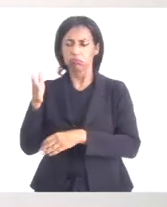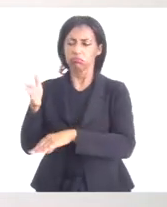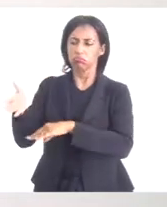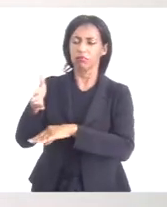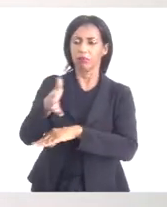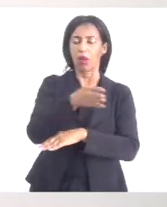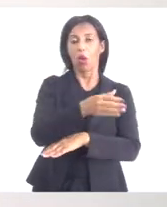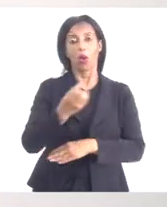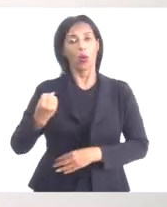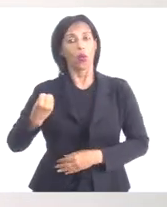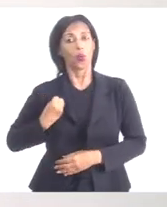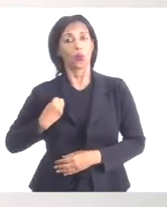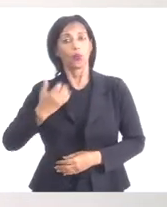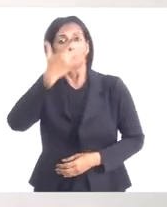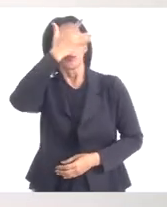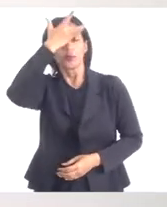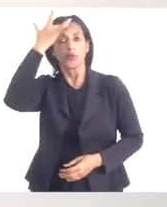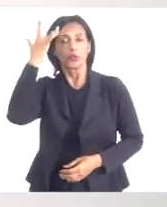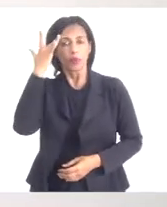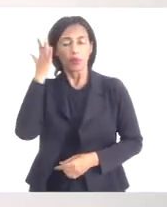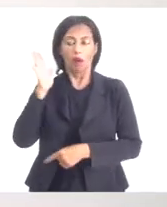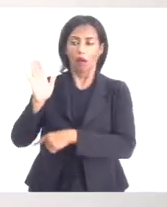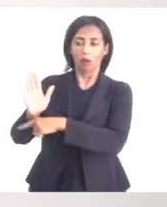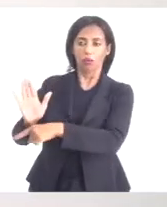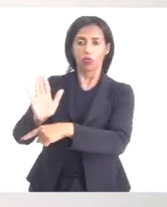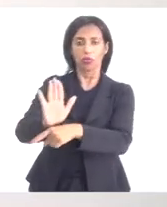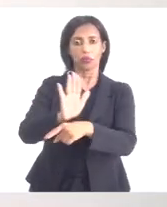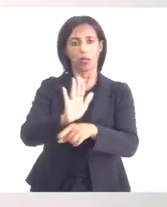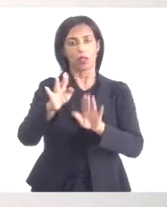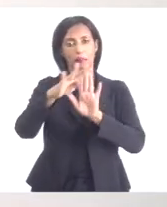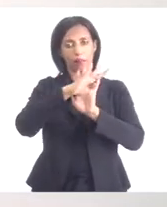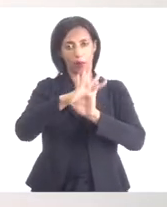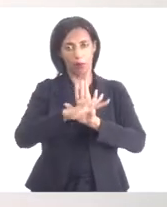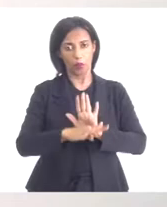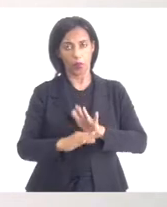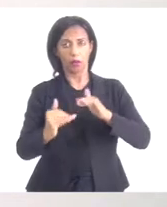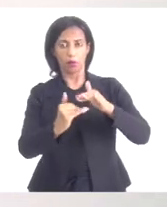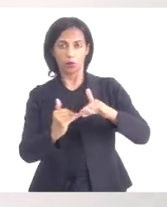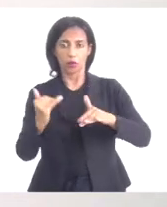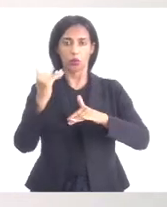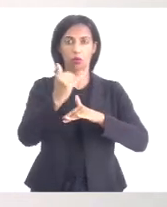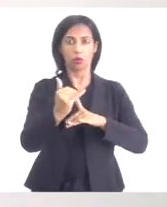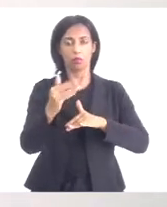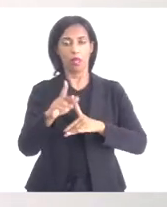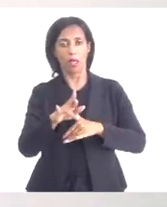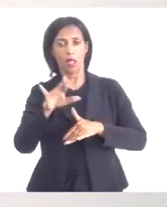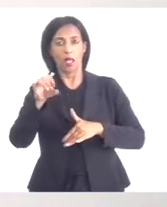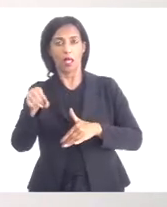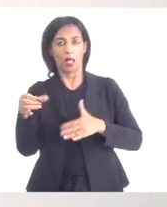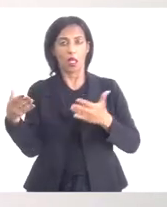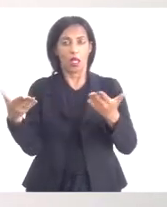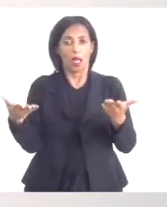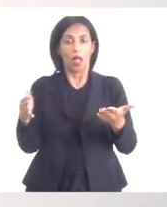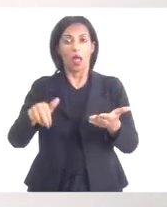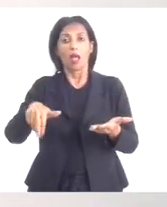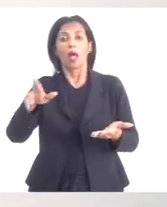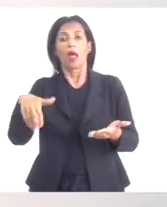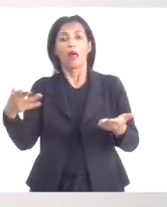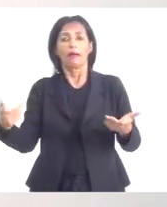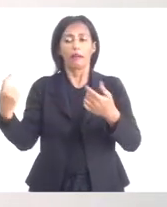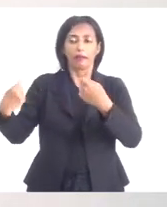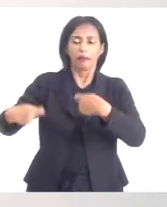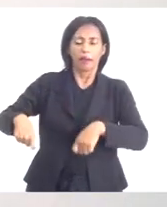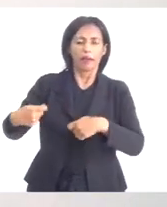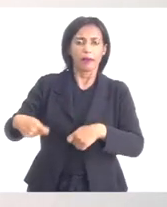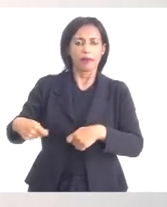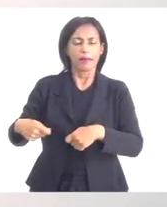o número as pessoas atendidas pelo programa superar rio era eram aquém da